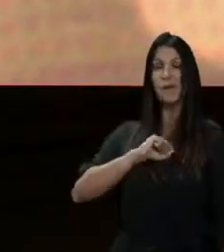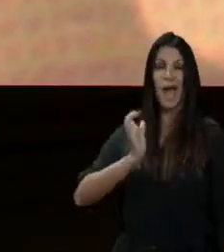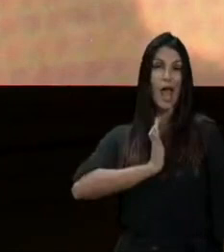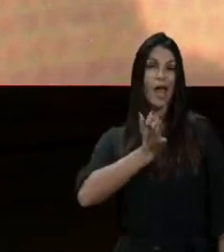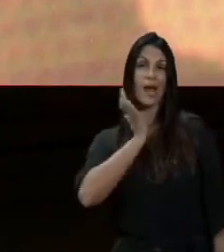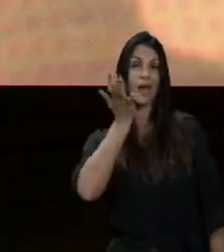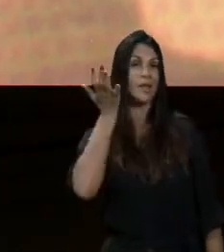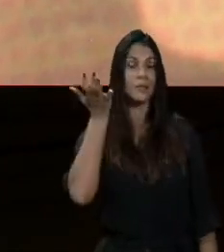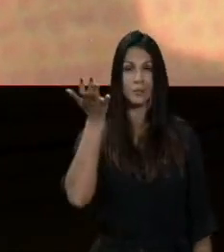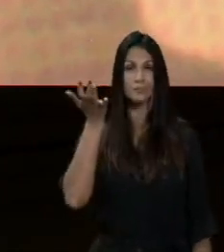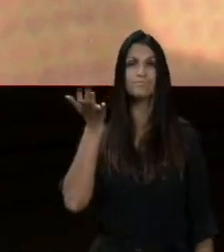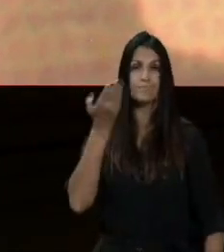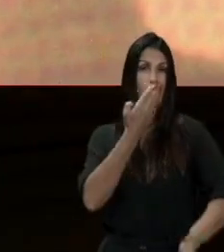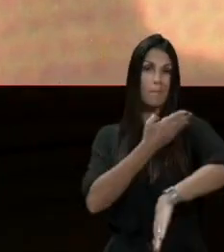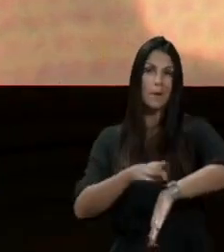mameluco